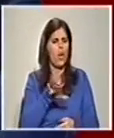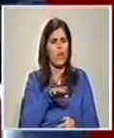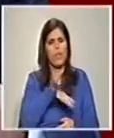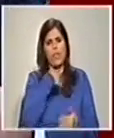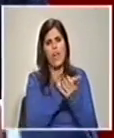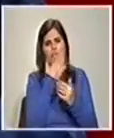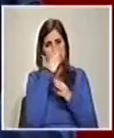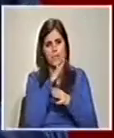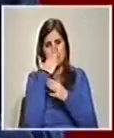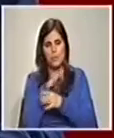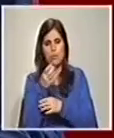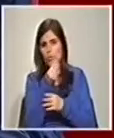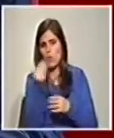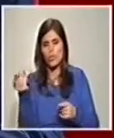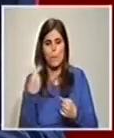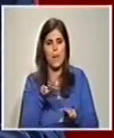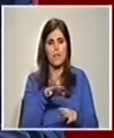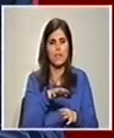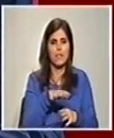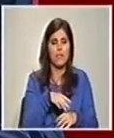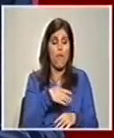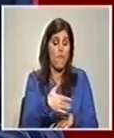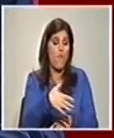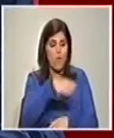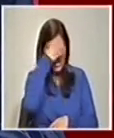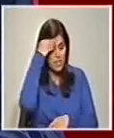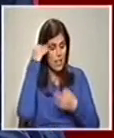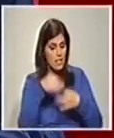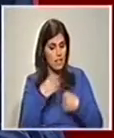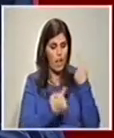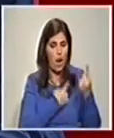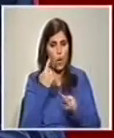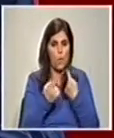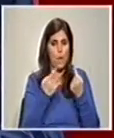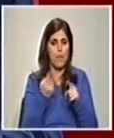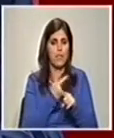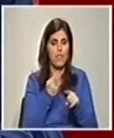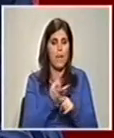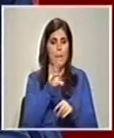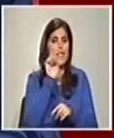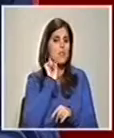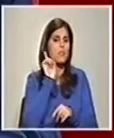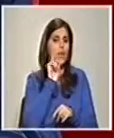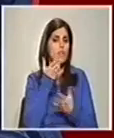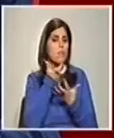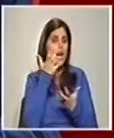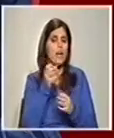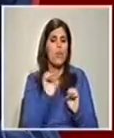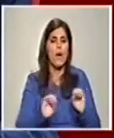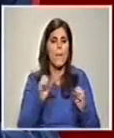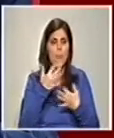até porque se calhar iria esquecer-me de alguma iniciativa mais importante, não queria destacar uma em relação a outra,